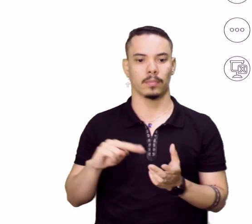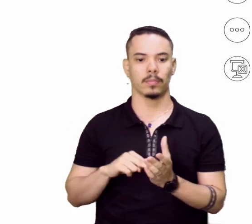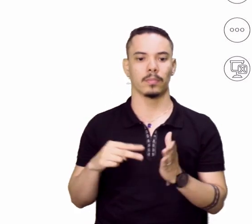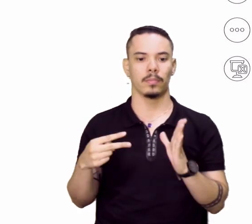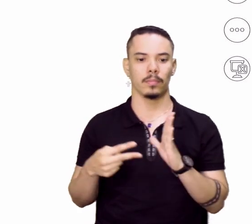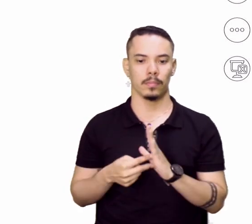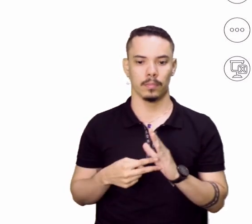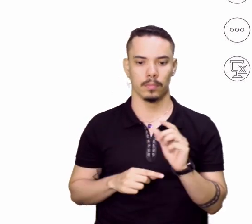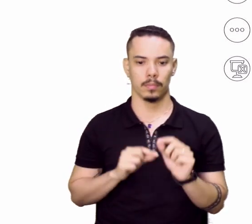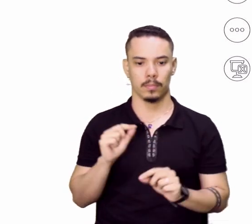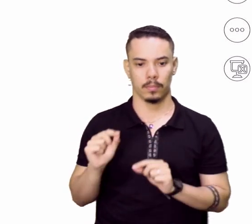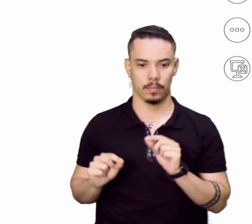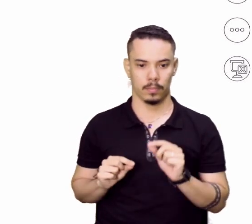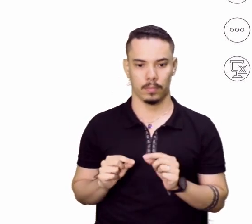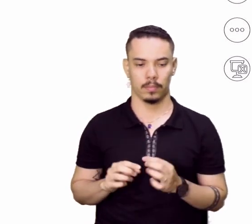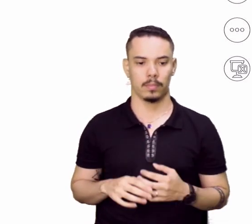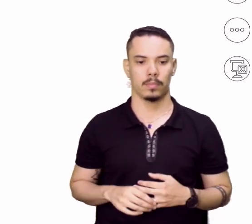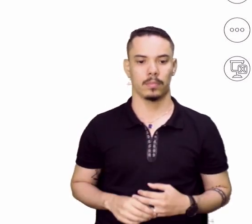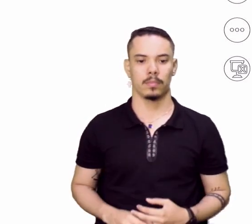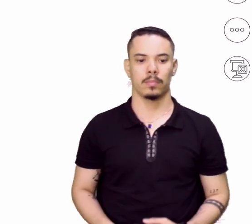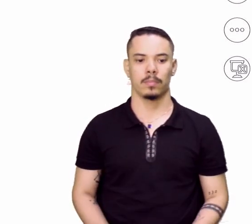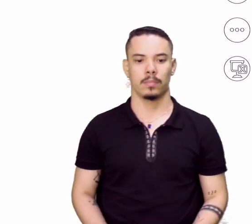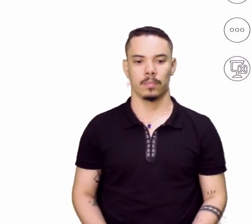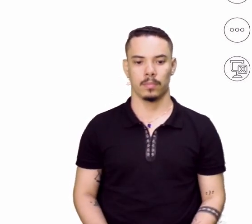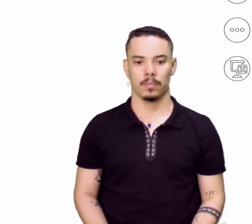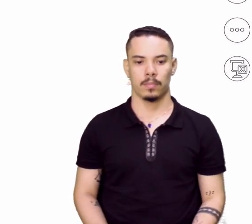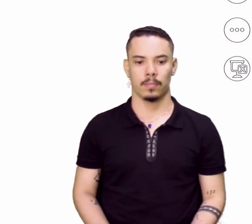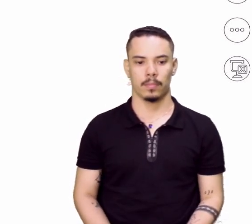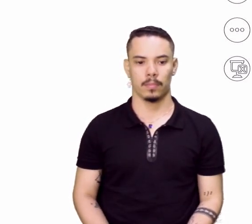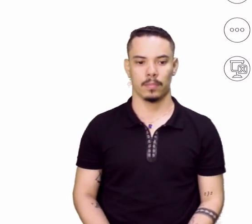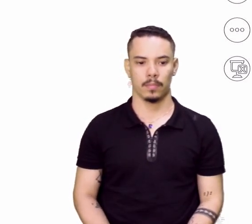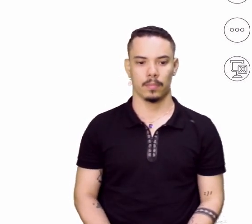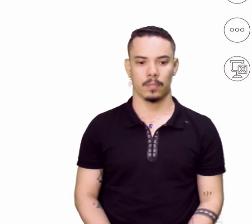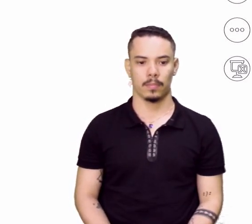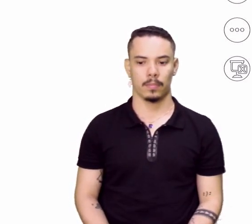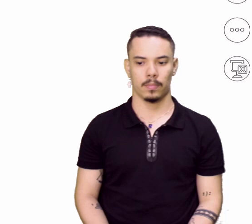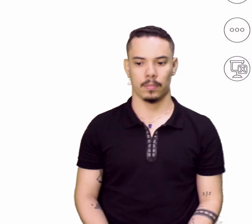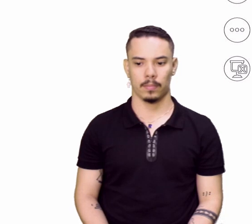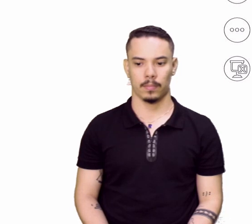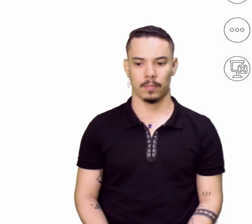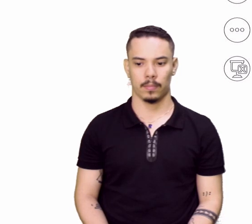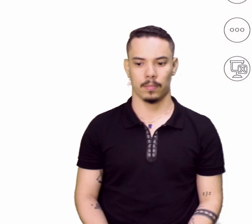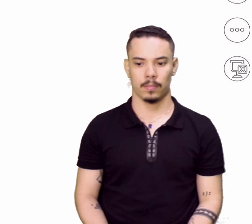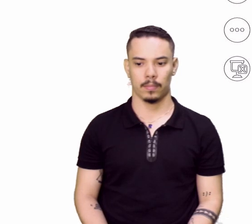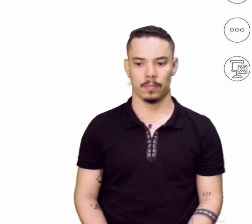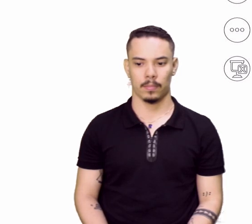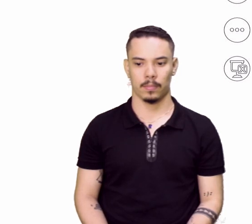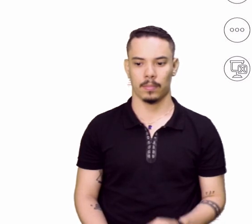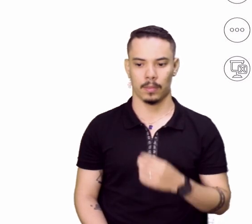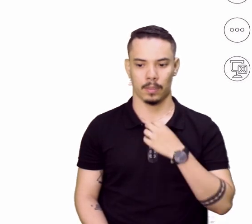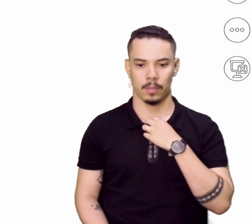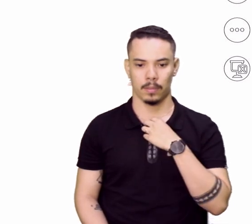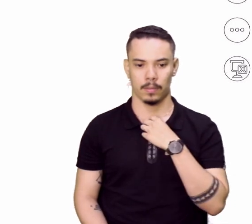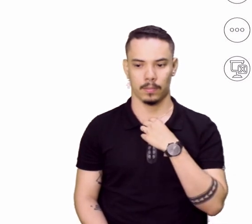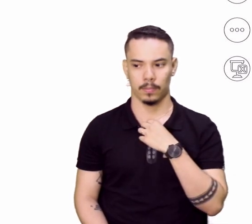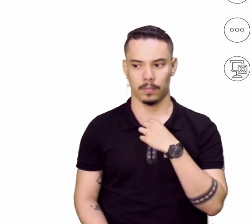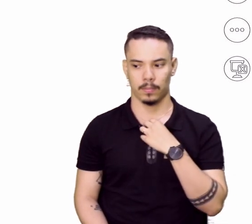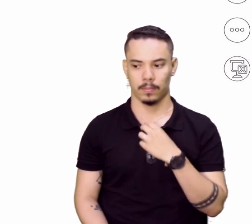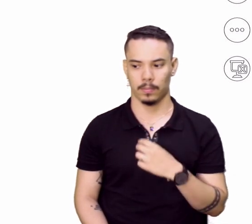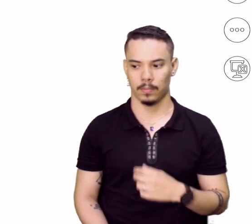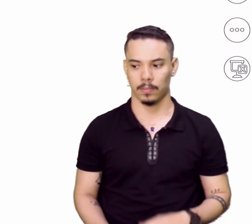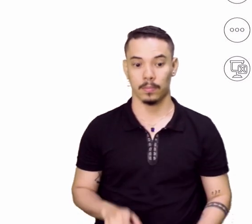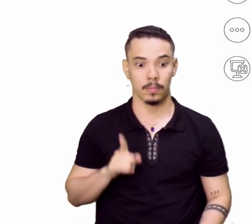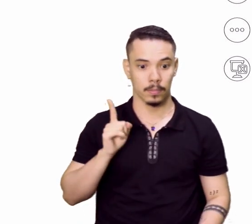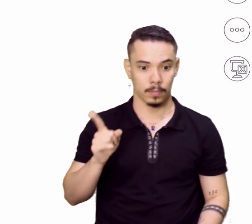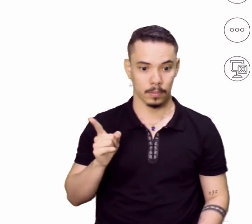significar of whom, é como se fosse of whom. Então, this is Jack, his sister is staying with us.